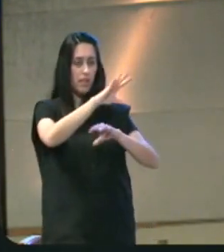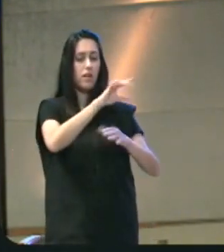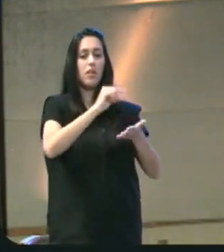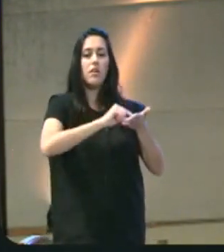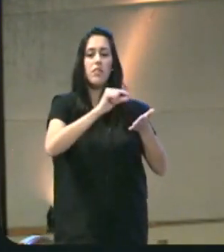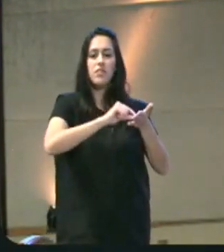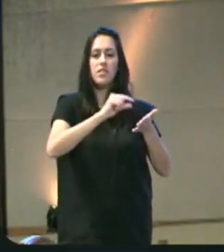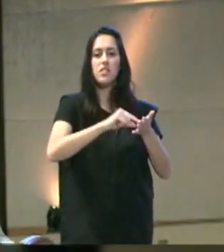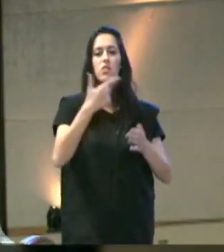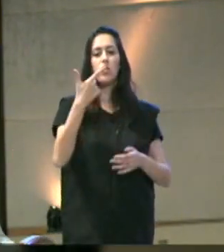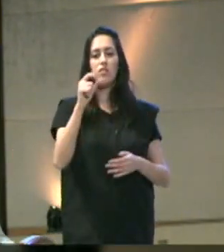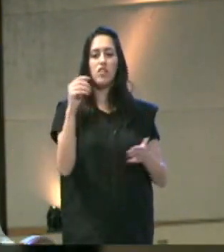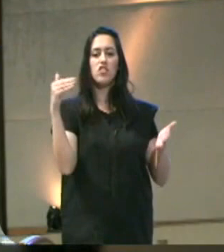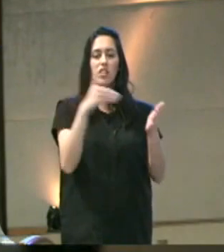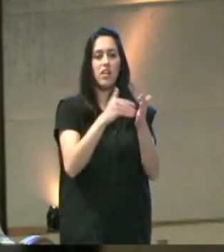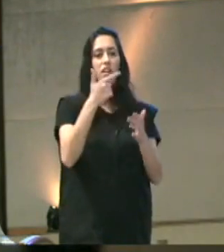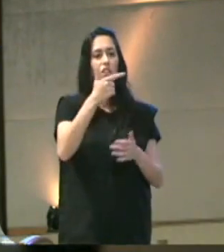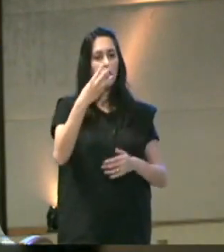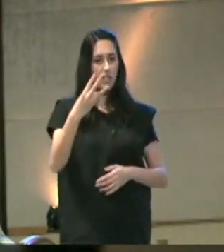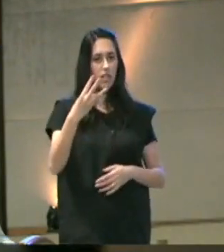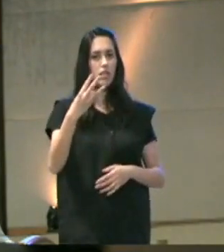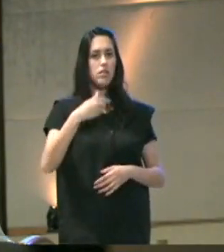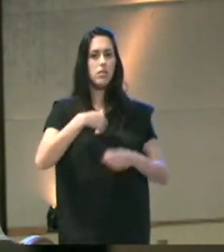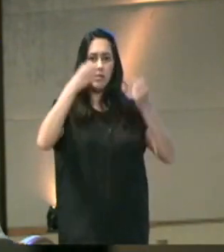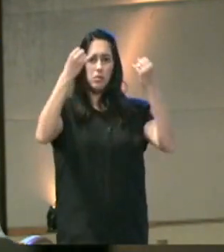versículos 20 a 23, eu acho tremendo.